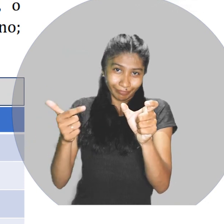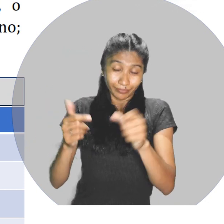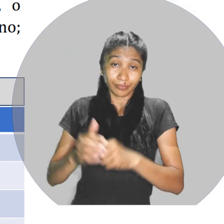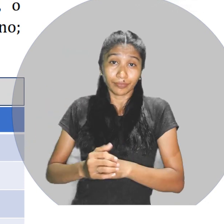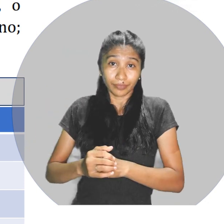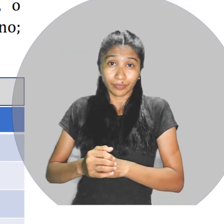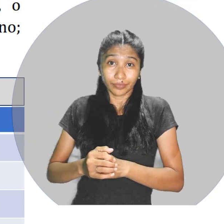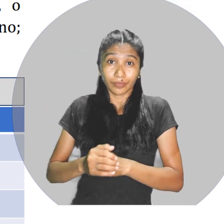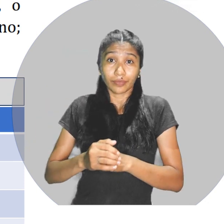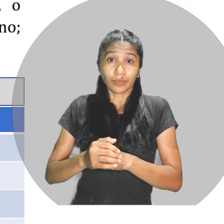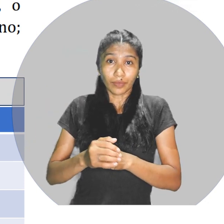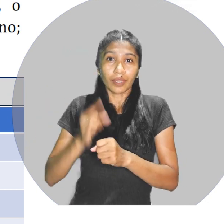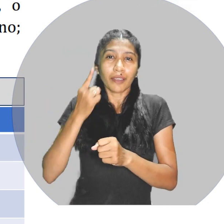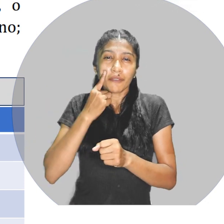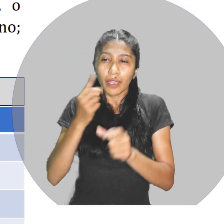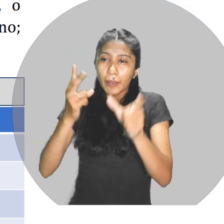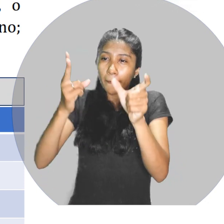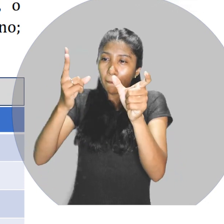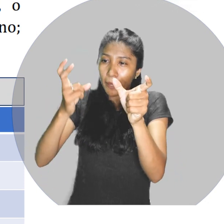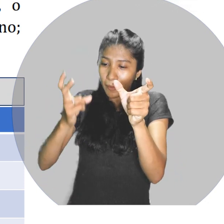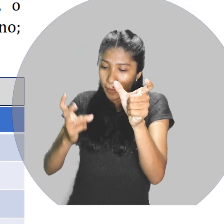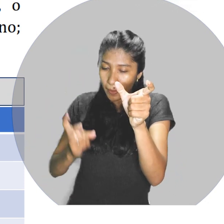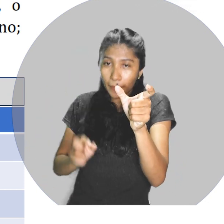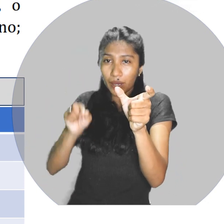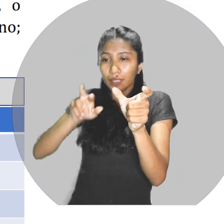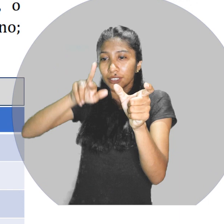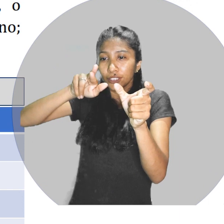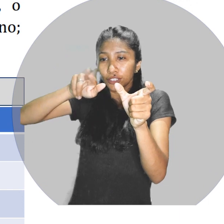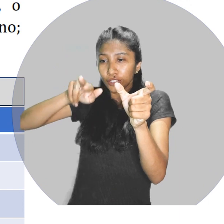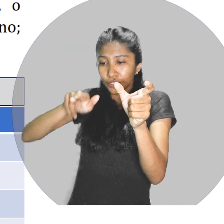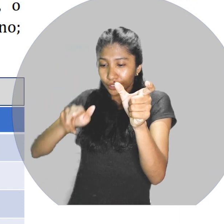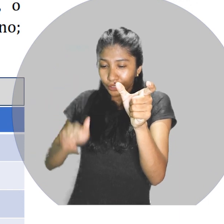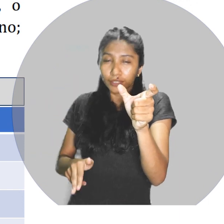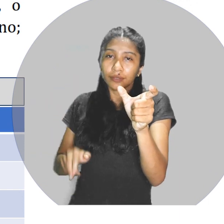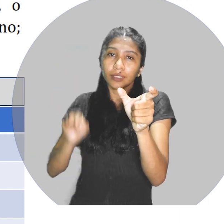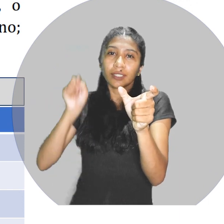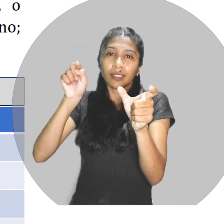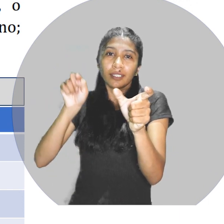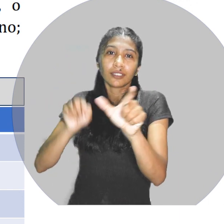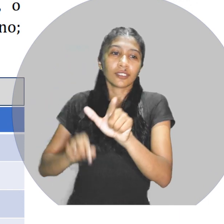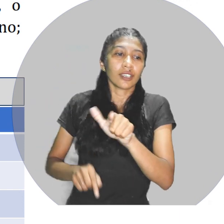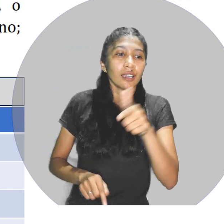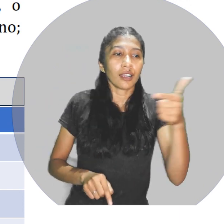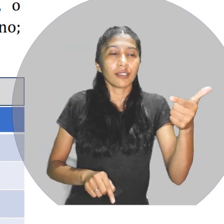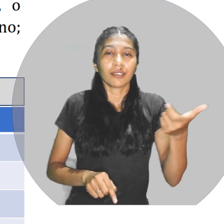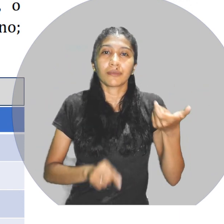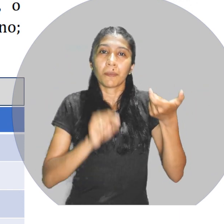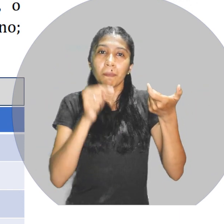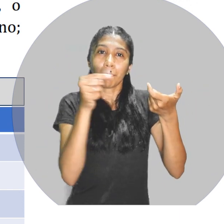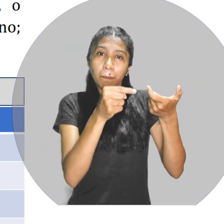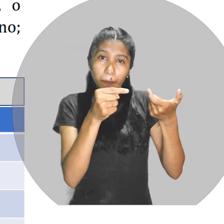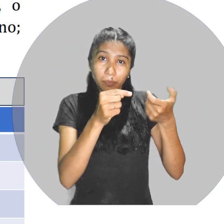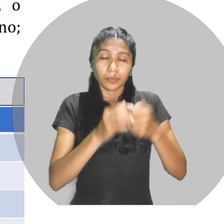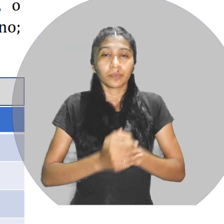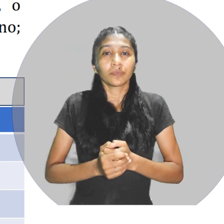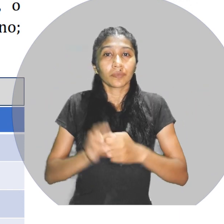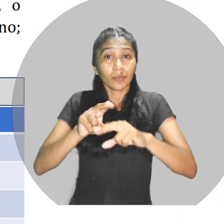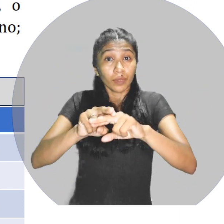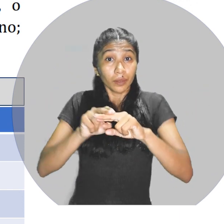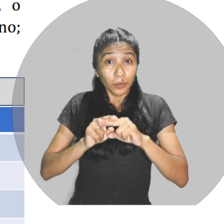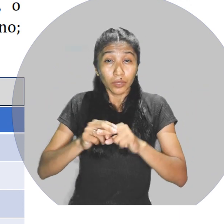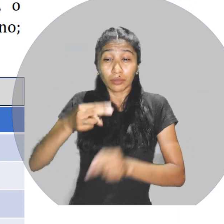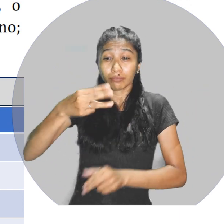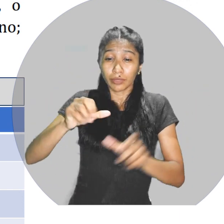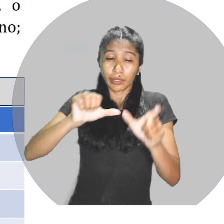E as terminações em L são diferentes daquela que está na sigmática. Por isso, a terceira declinação